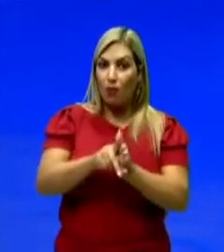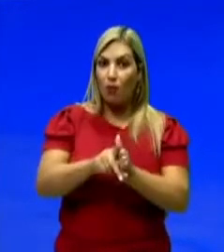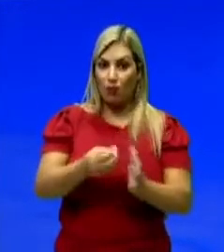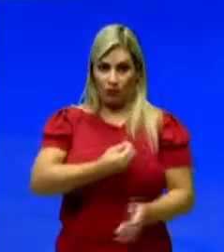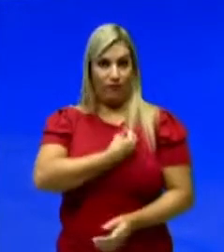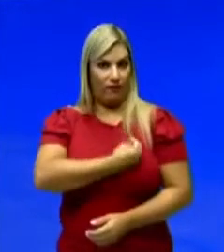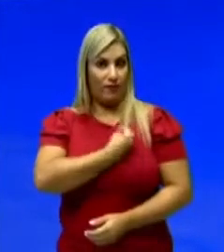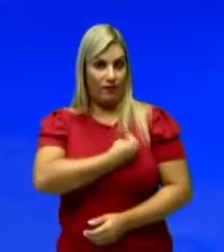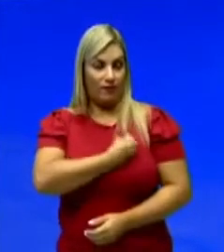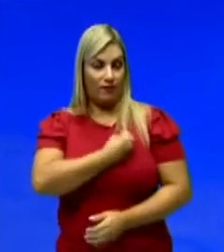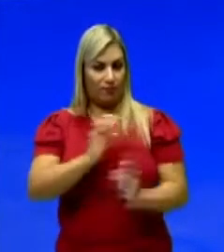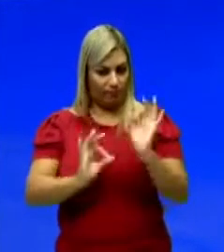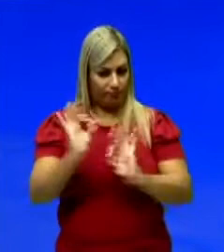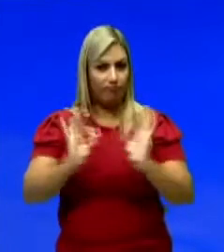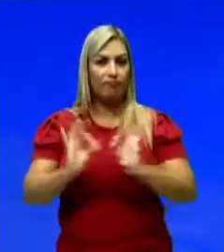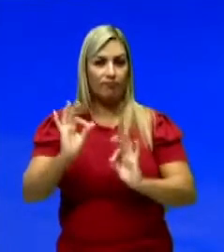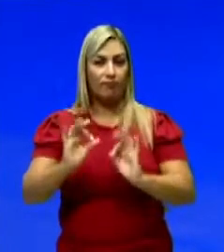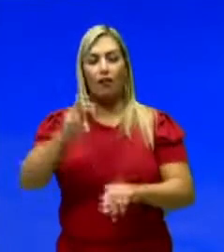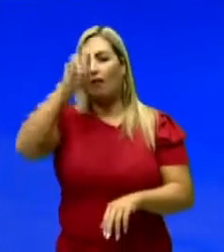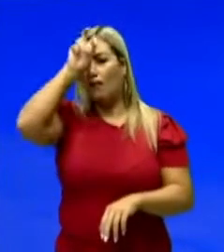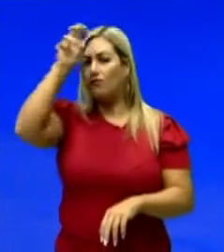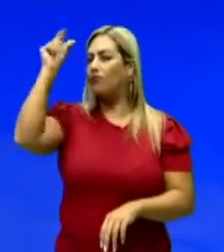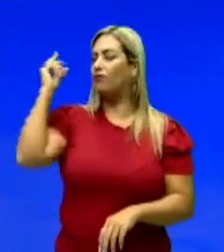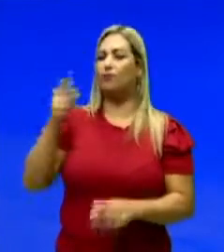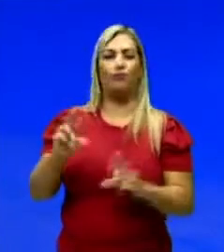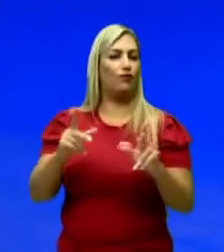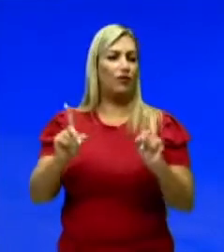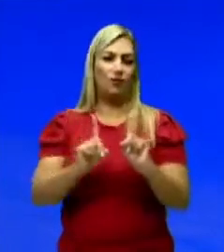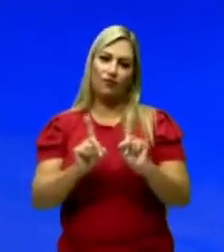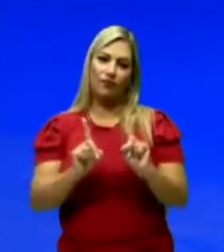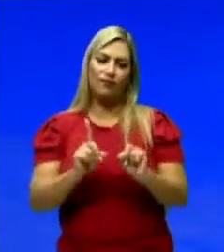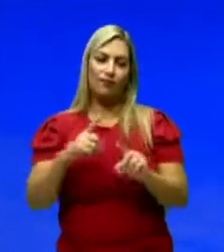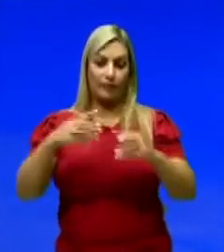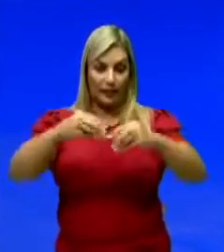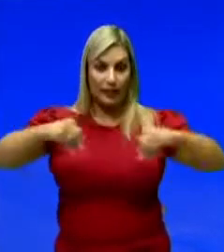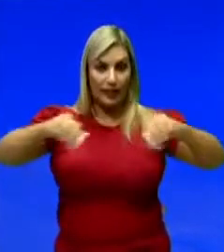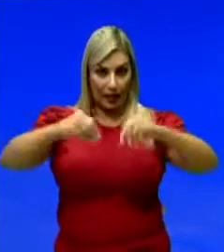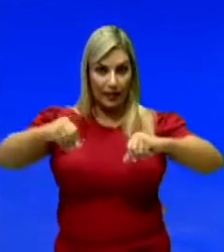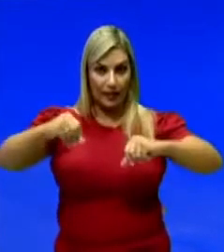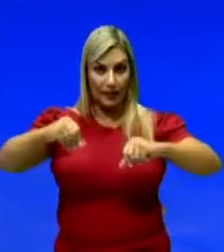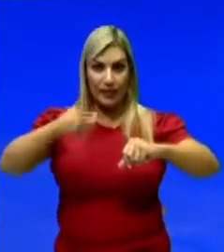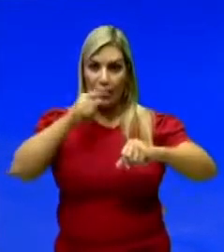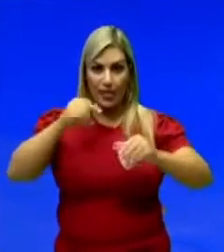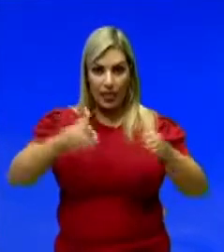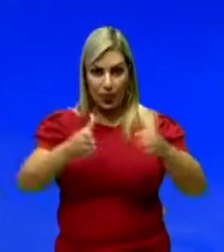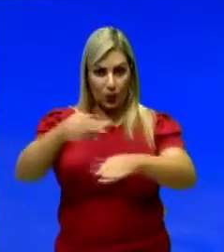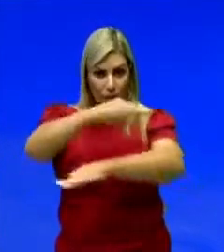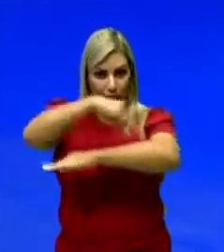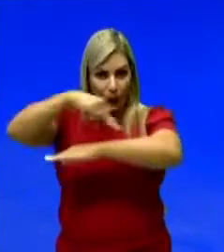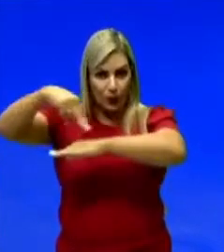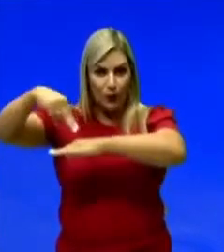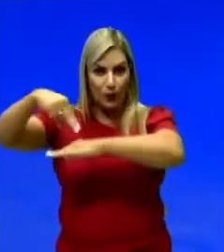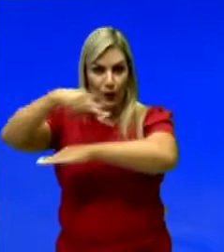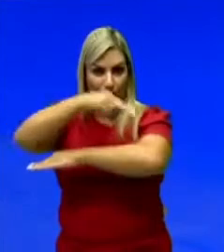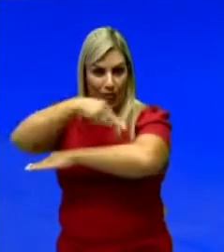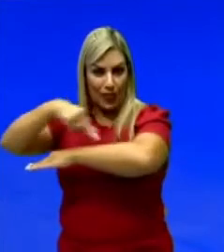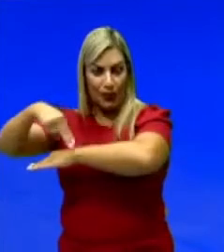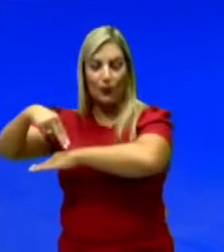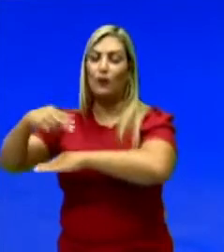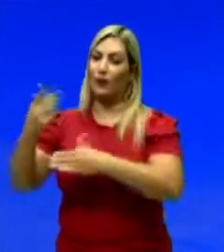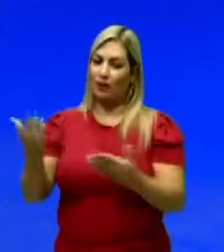sua própria existência no egito antigo não foi diferente né as terras próximas ao rio nilo era um terras férteis